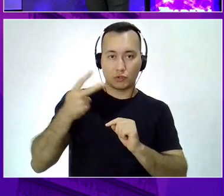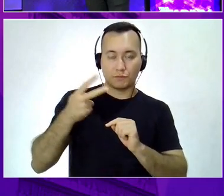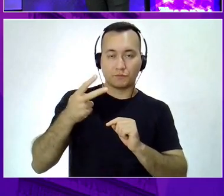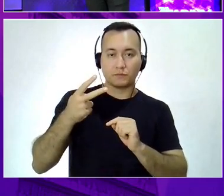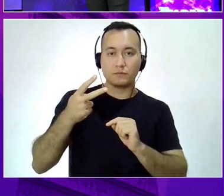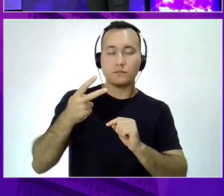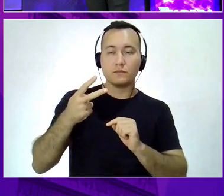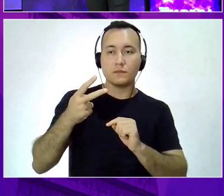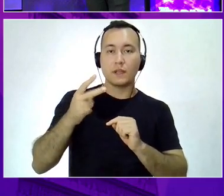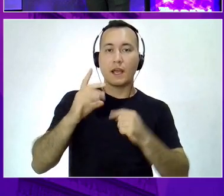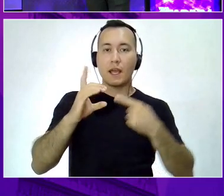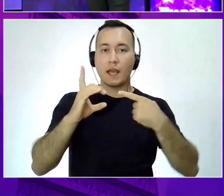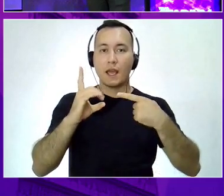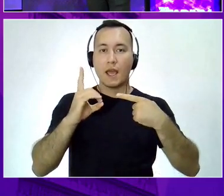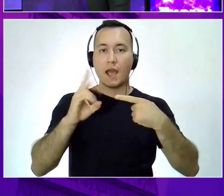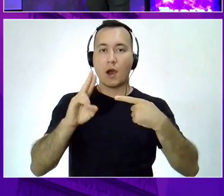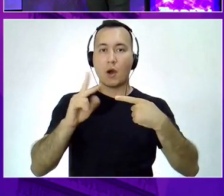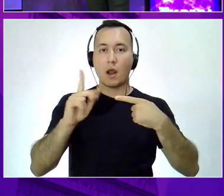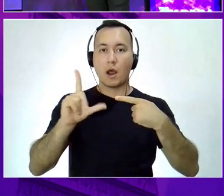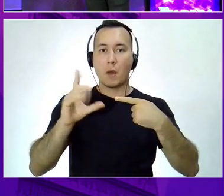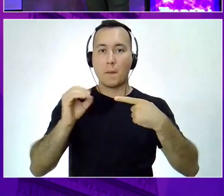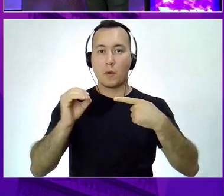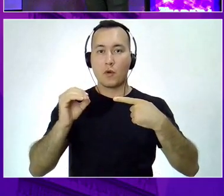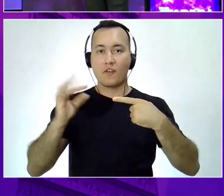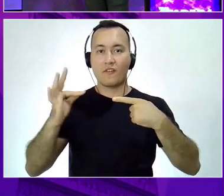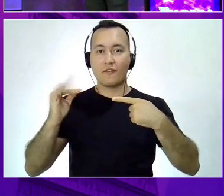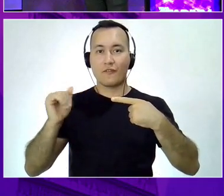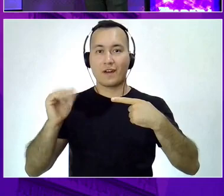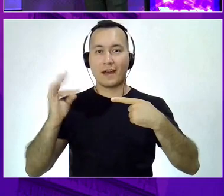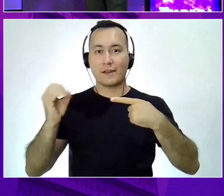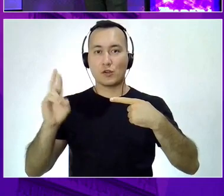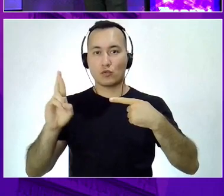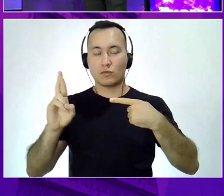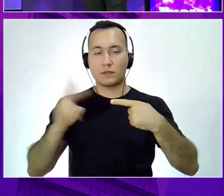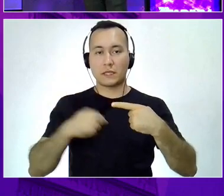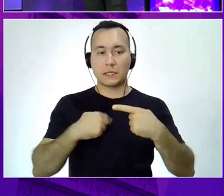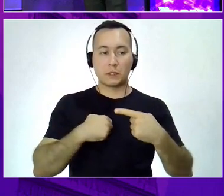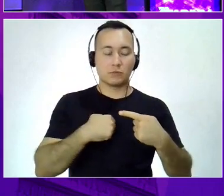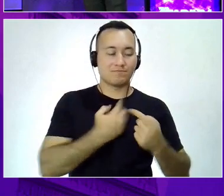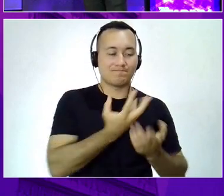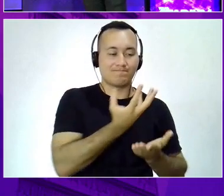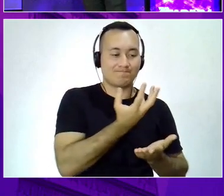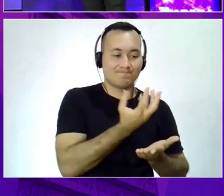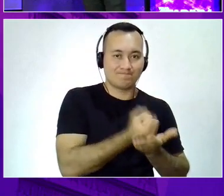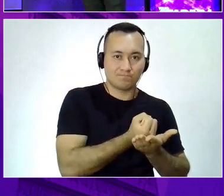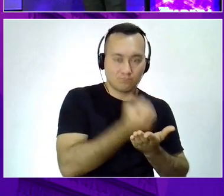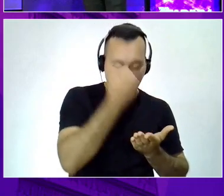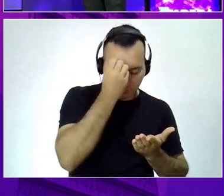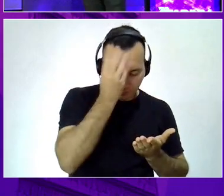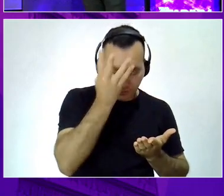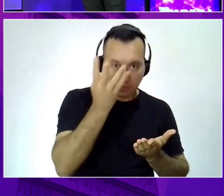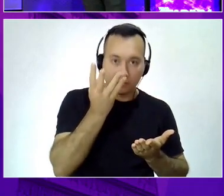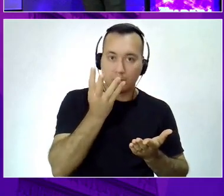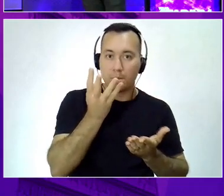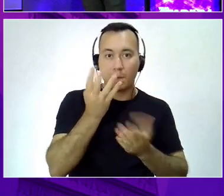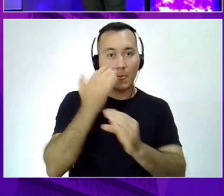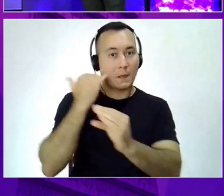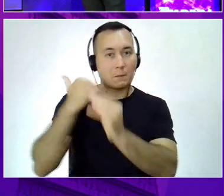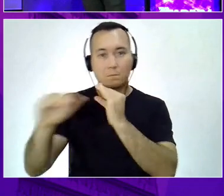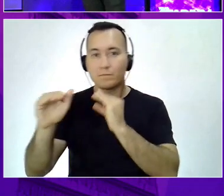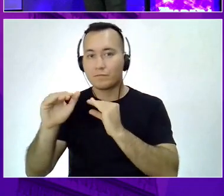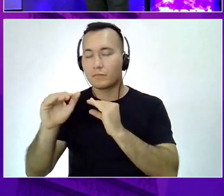mim uma mensagem de SMS que nunca chegava, e eu não tinha uma outra forma de poder